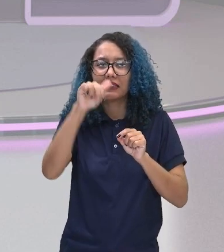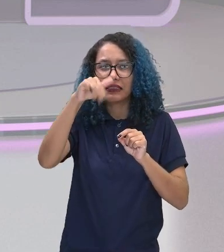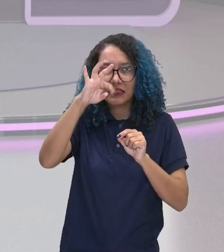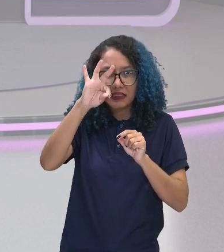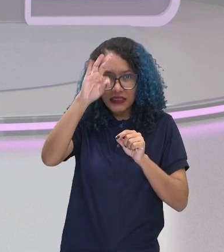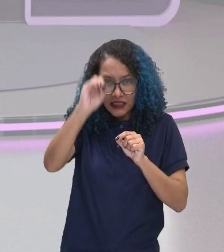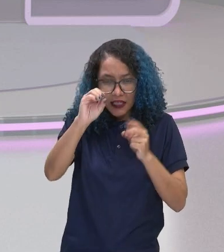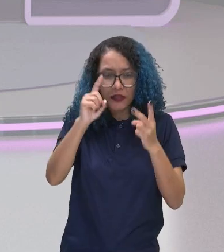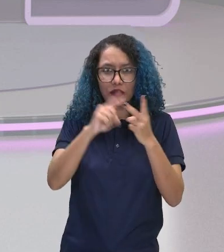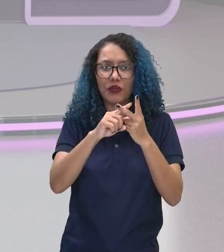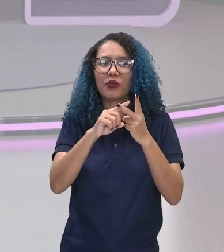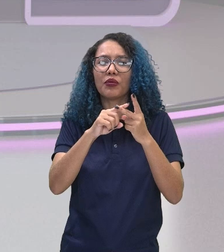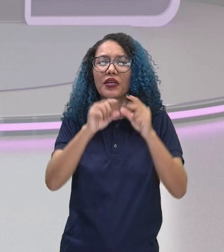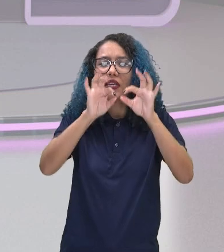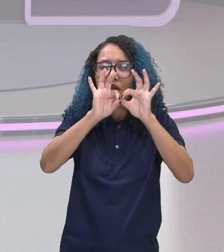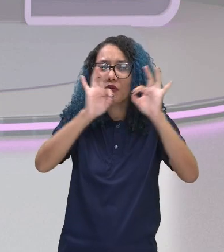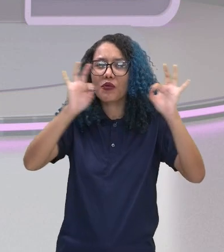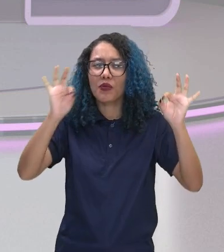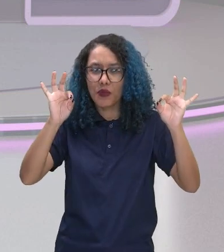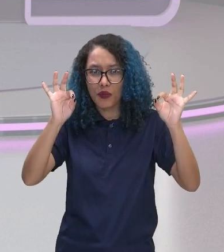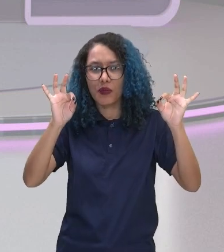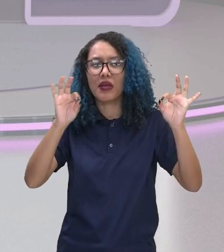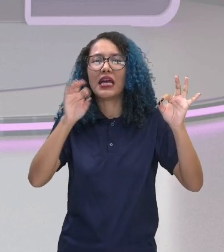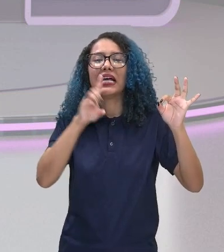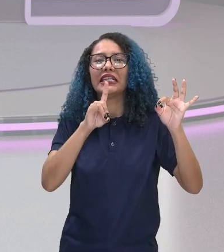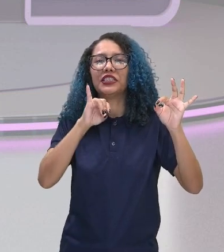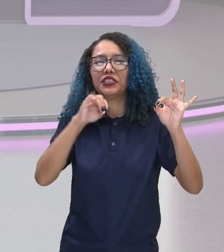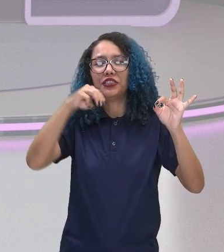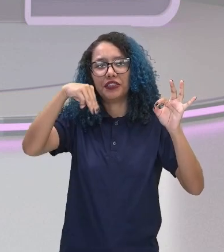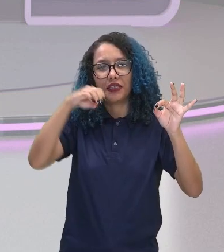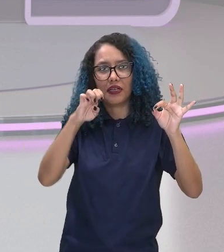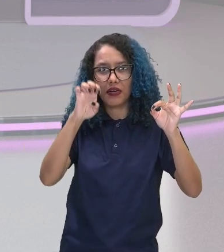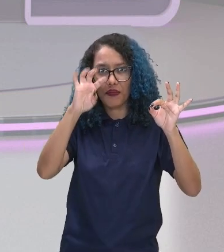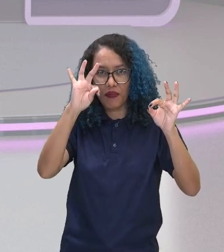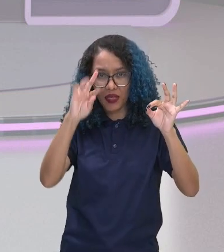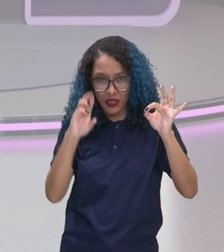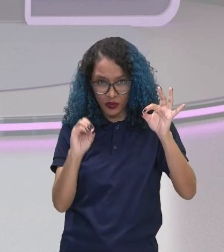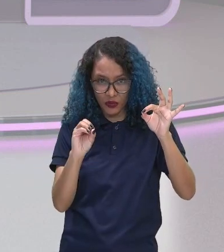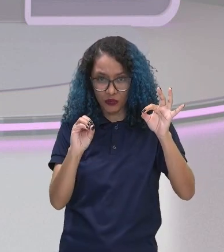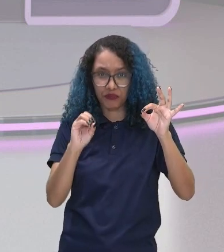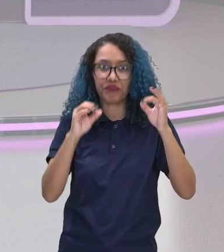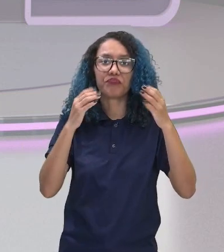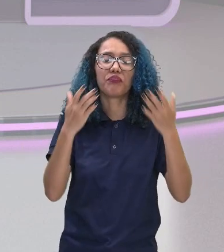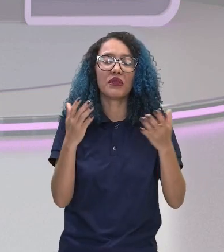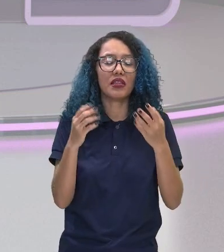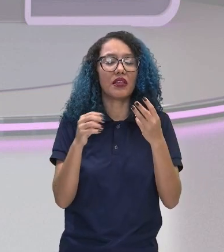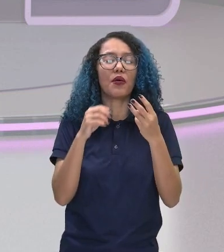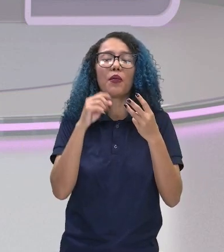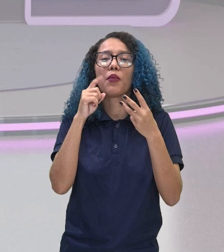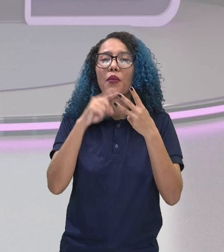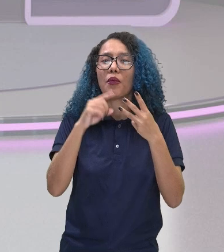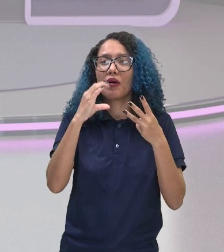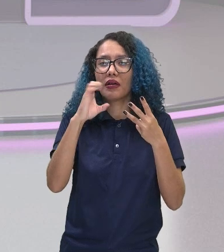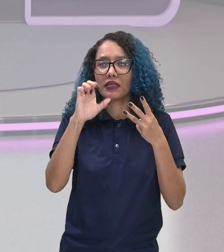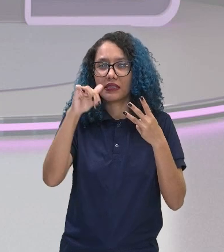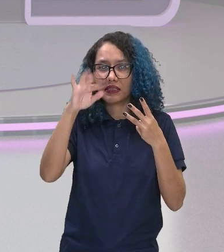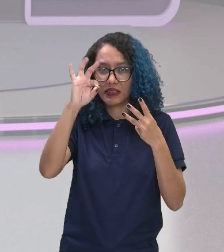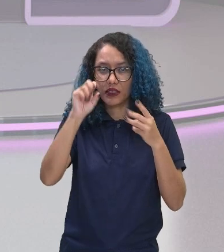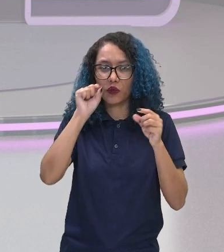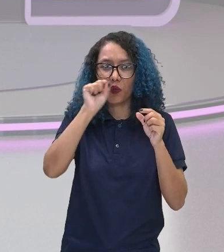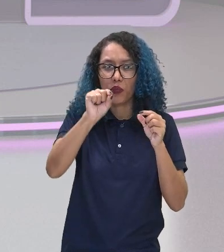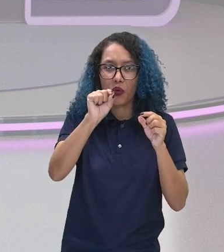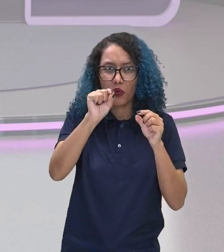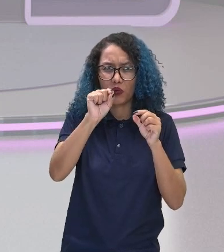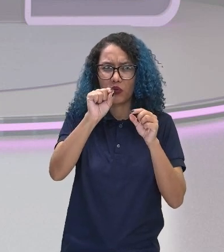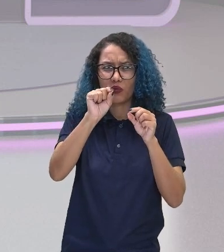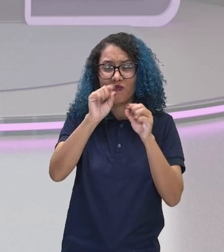chamar de diâmetro, tá bom? Mas bora destacar o que é cada um, então. O centro, pessoal, nada mais é do que o ponto, né, que é localizado bem